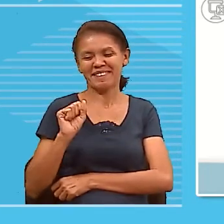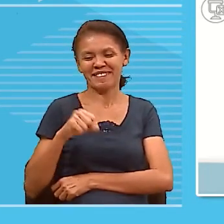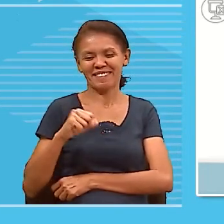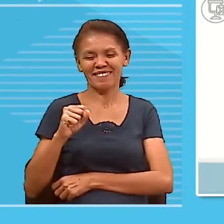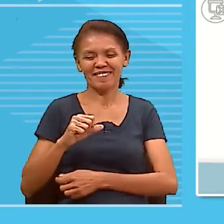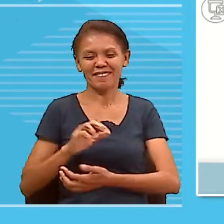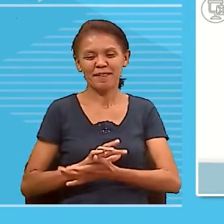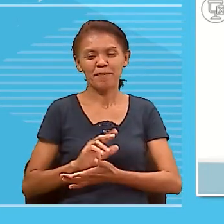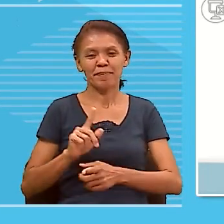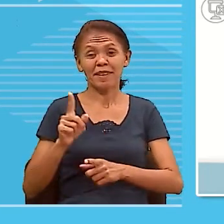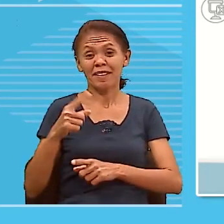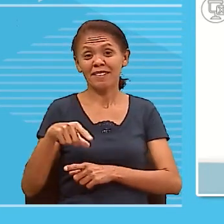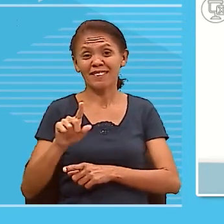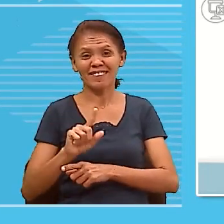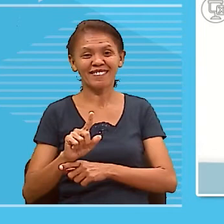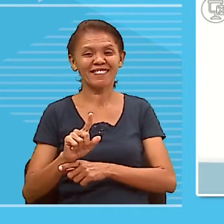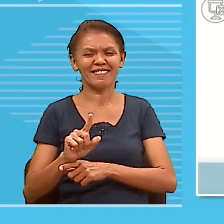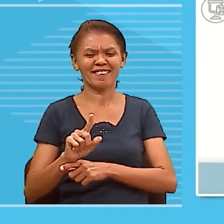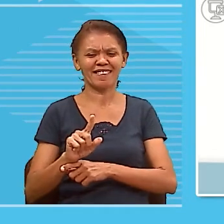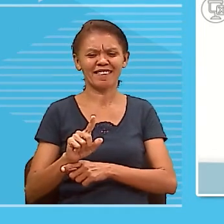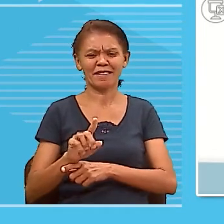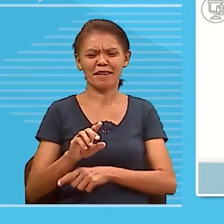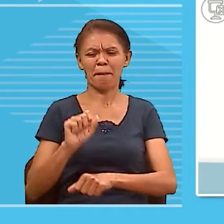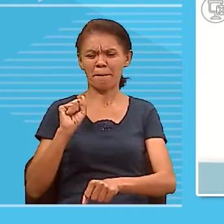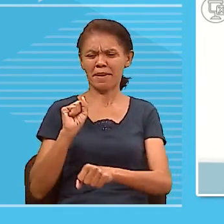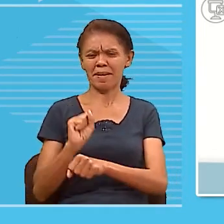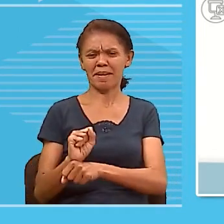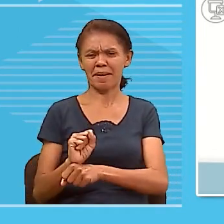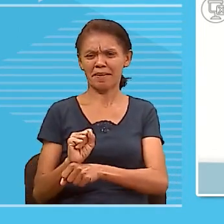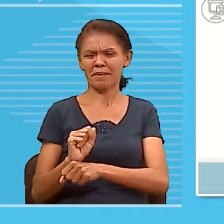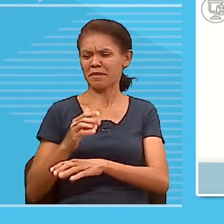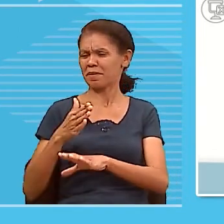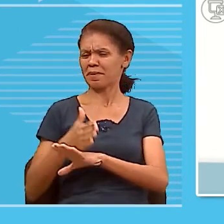você está fazendo greve hoje com as respostas